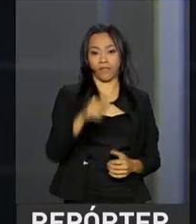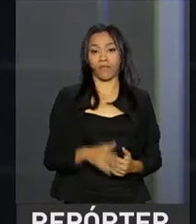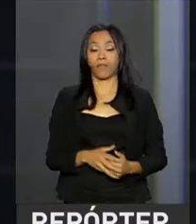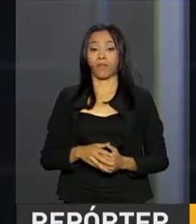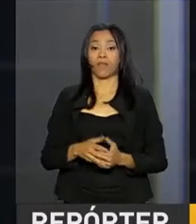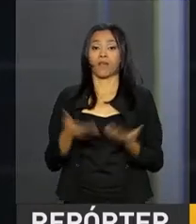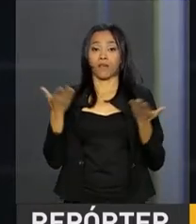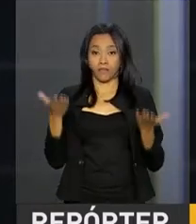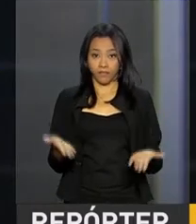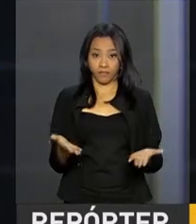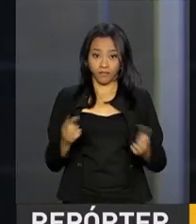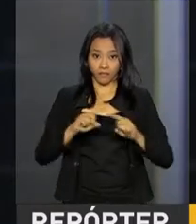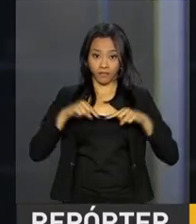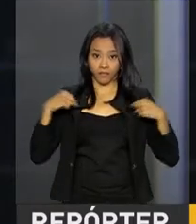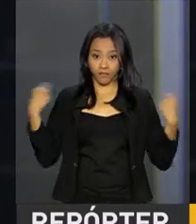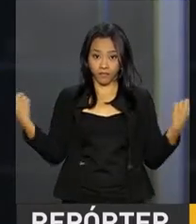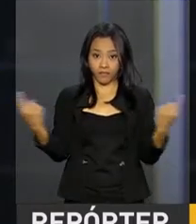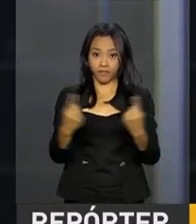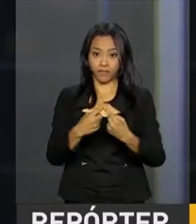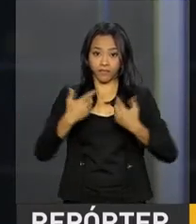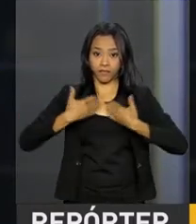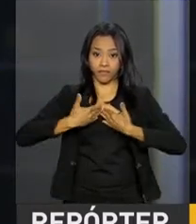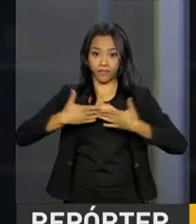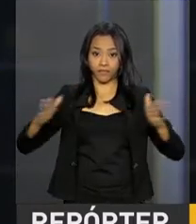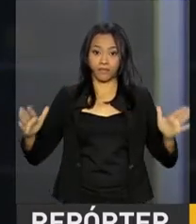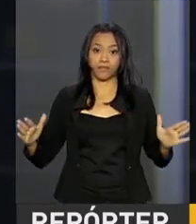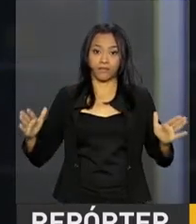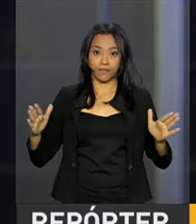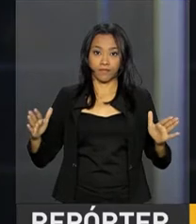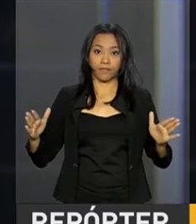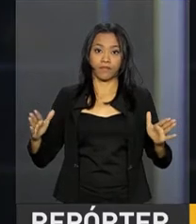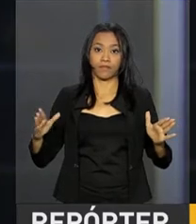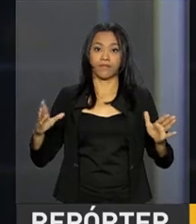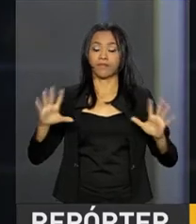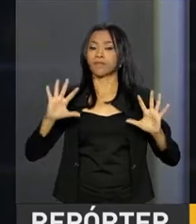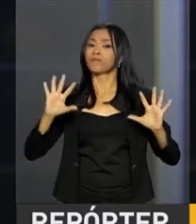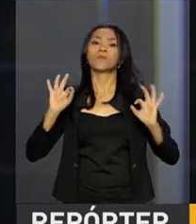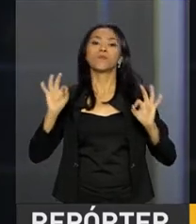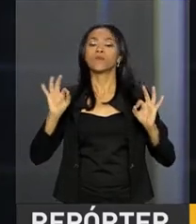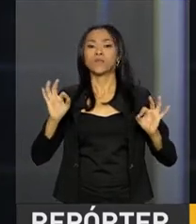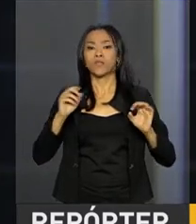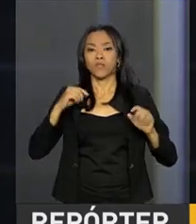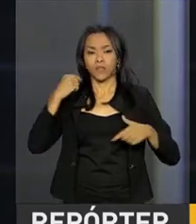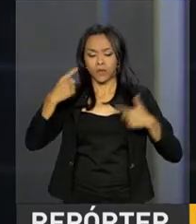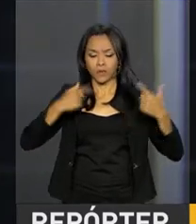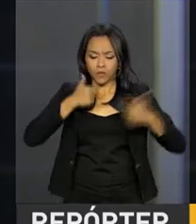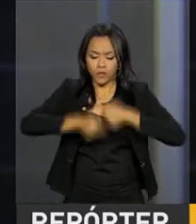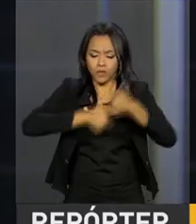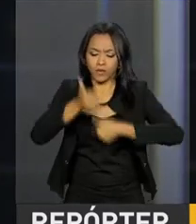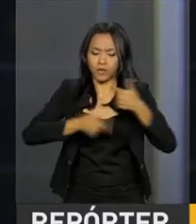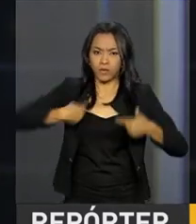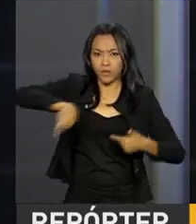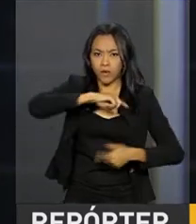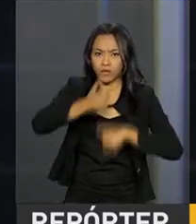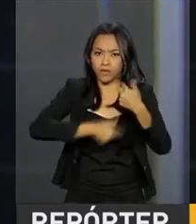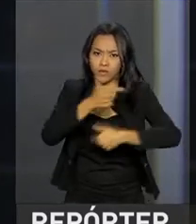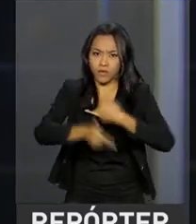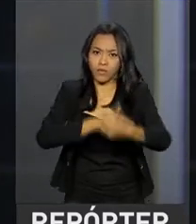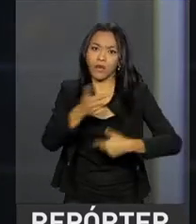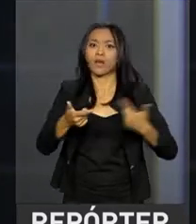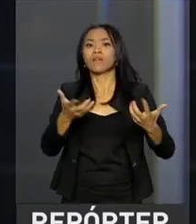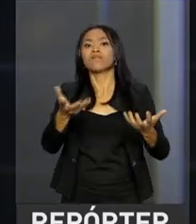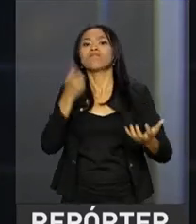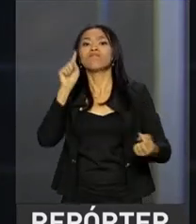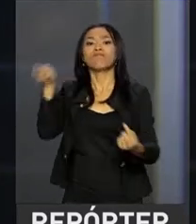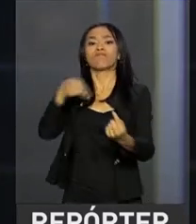que horas inaugura nossas atenções estão voltadas para a tarefa urgente de consertar a